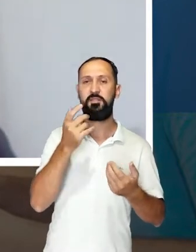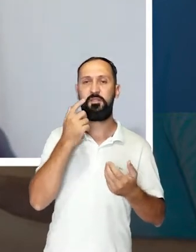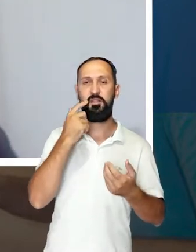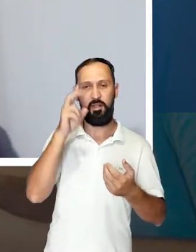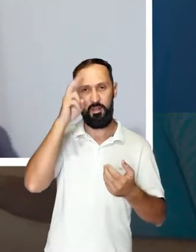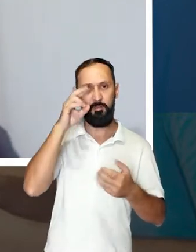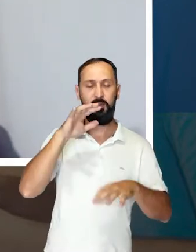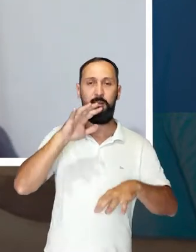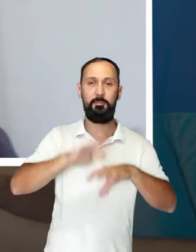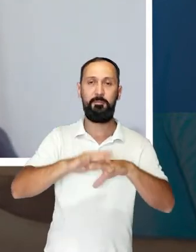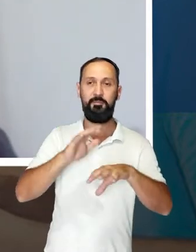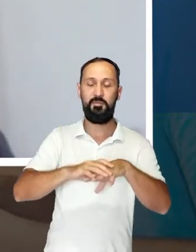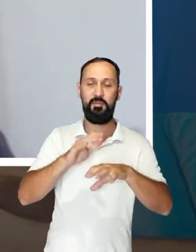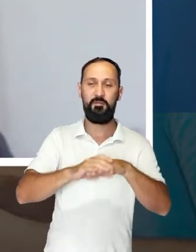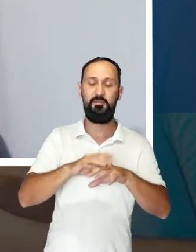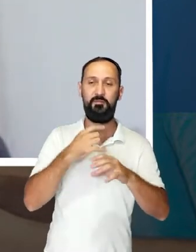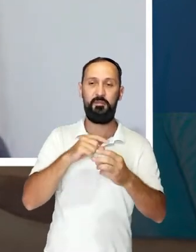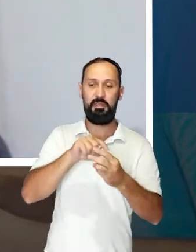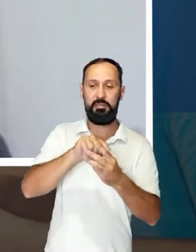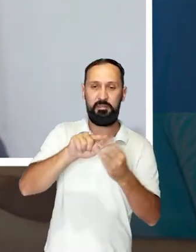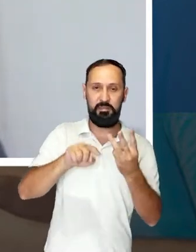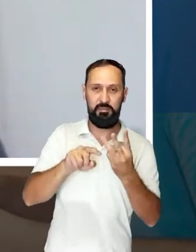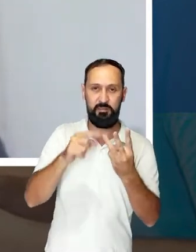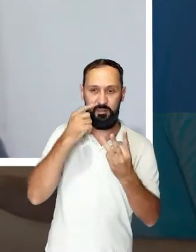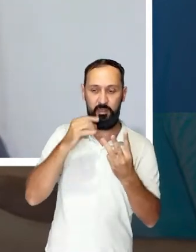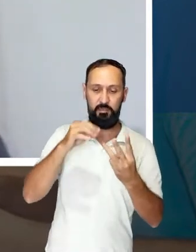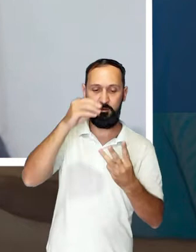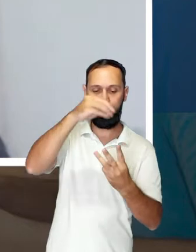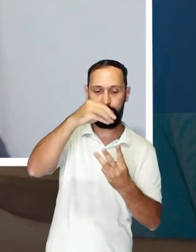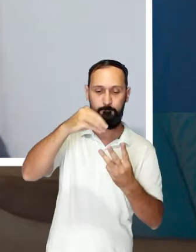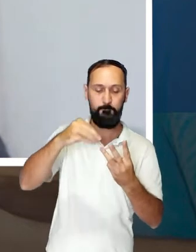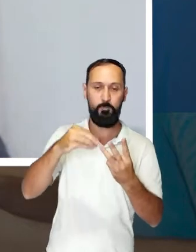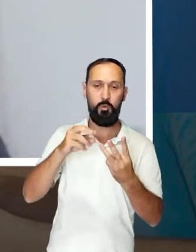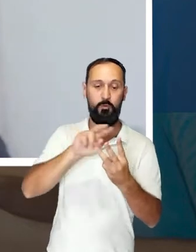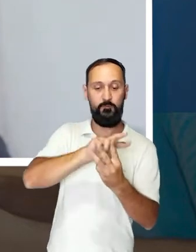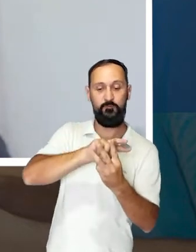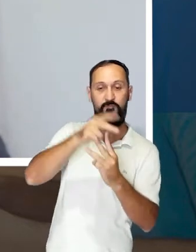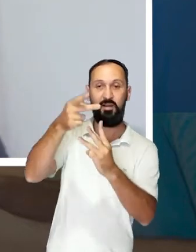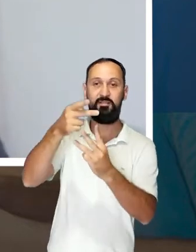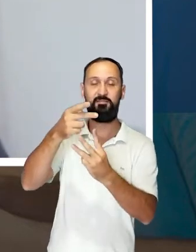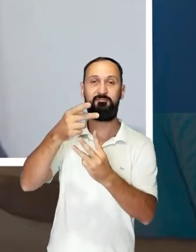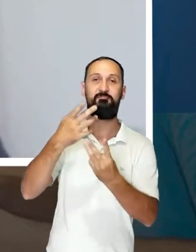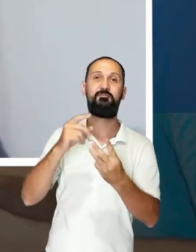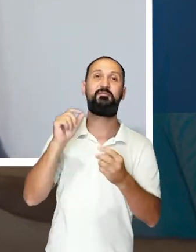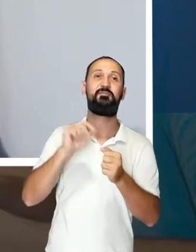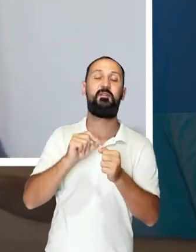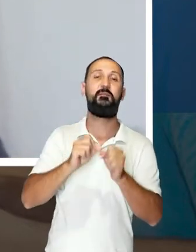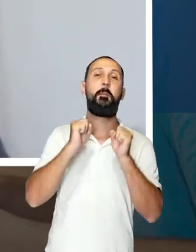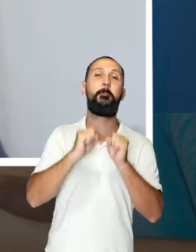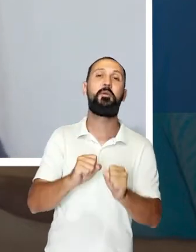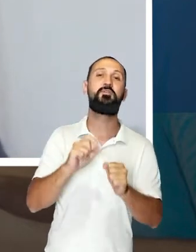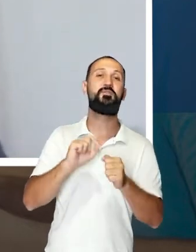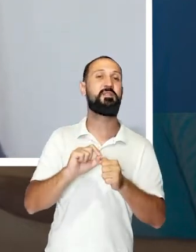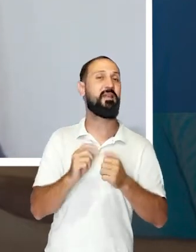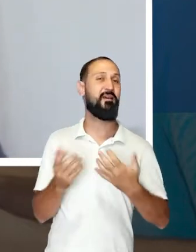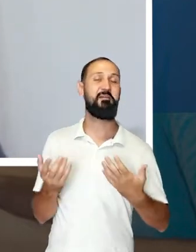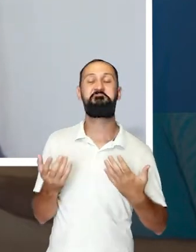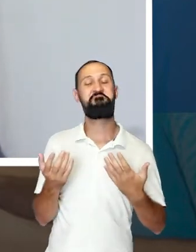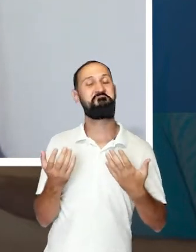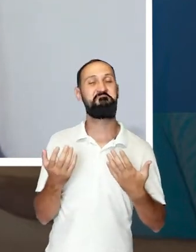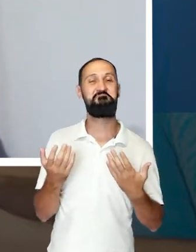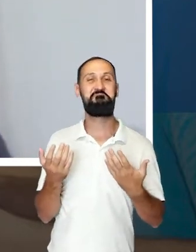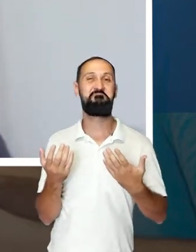lembra da matemática, do fatorial, você junta três componentes, 3 vezes 2, 6, você tem possibilidade